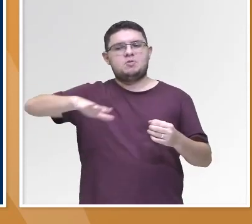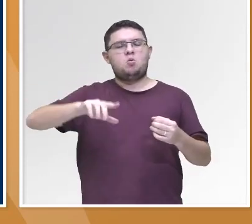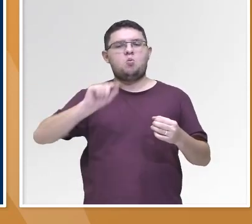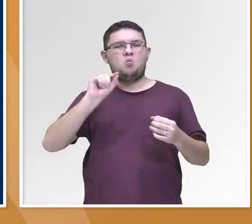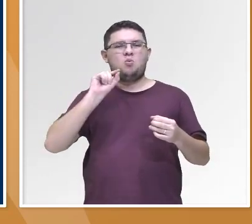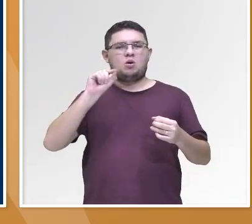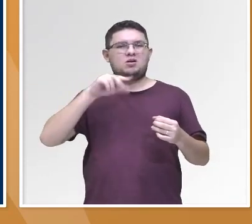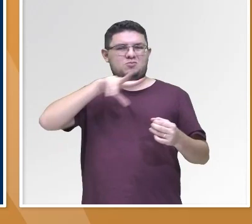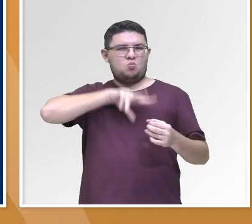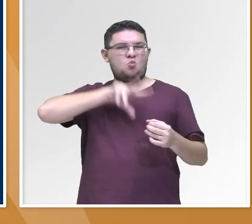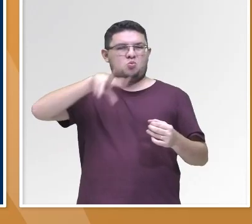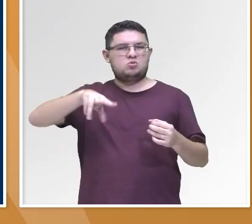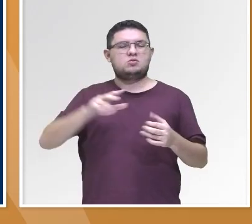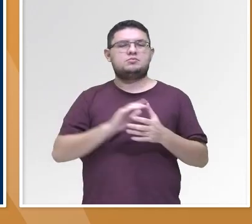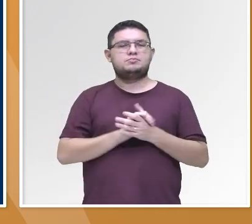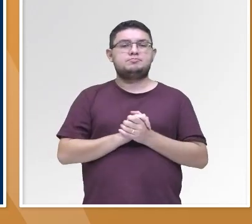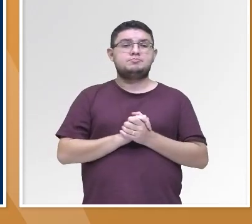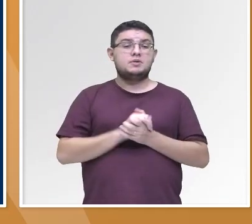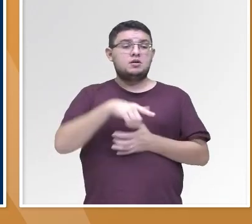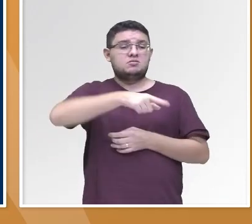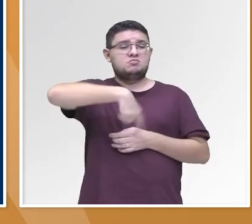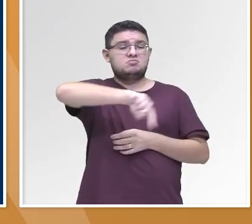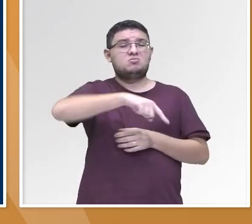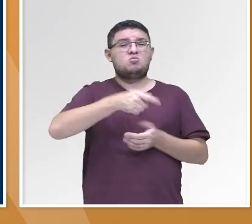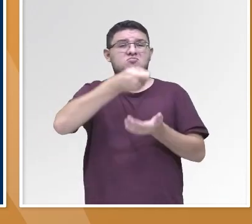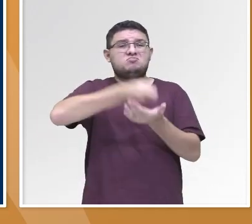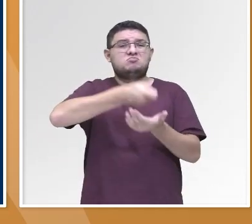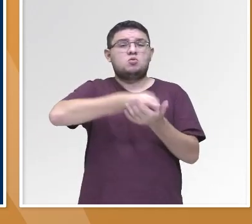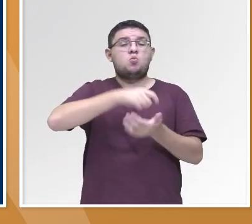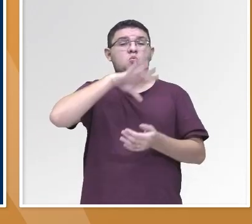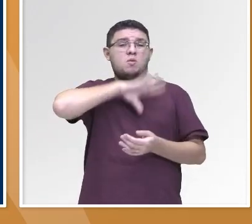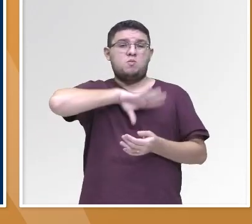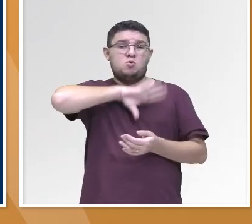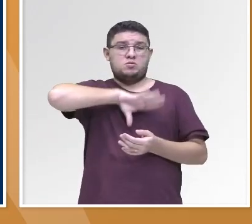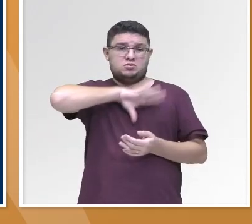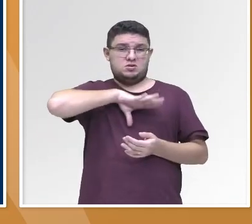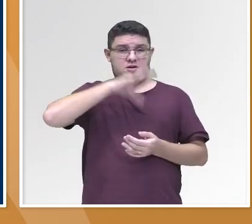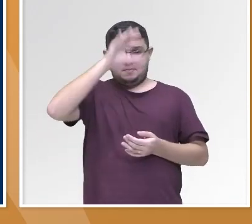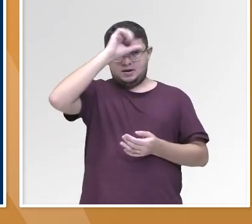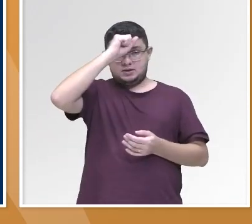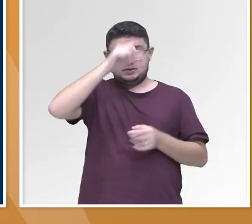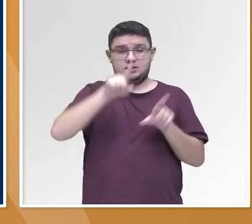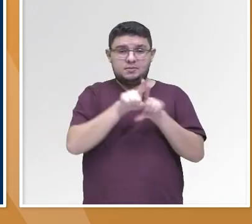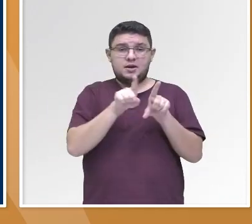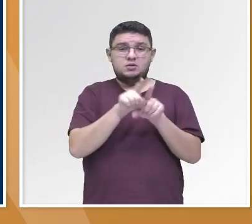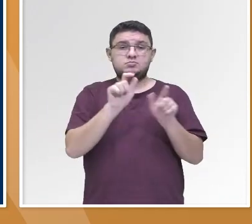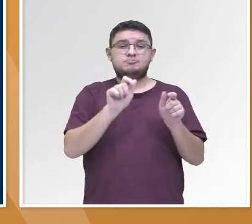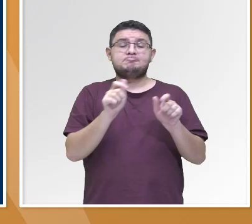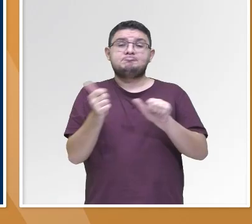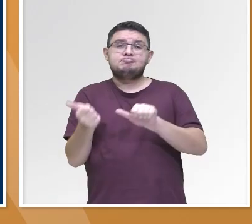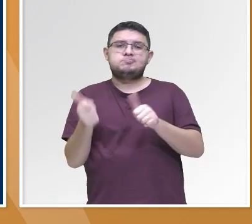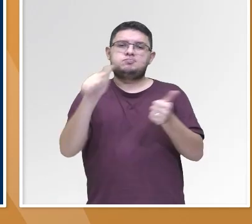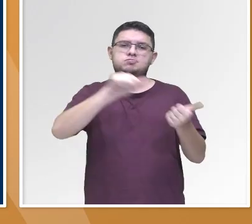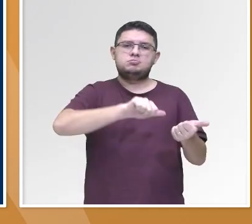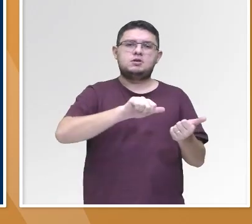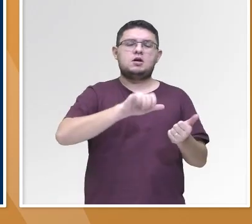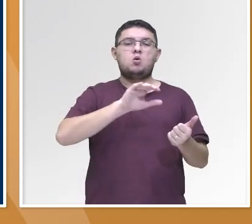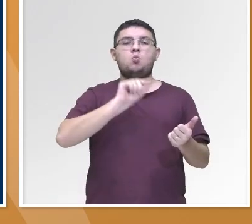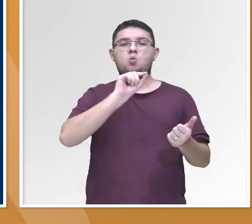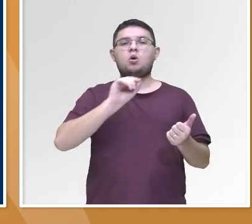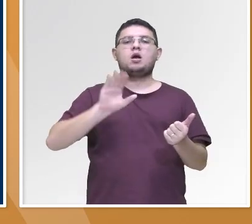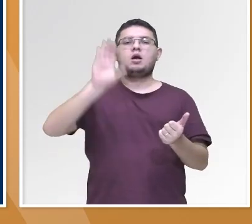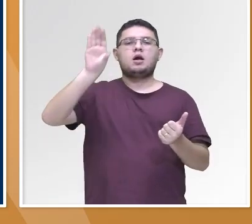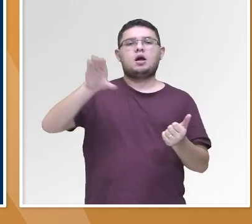eram batizados com nomes portugueses e obrigados a se converter ao catolicismo. Os africanos contribuíram para a